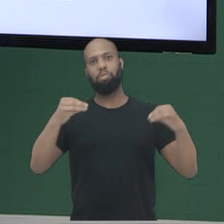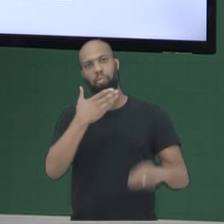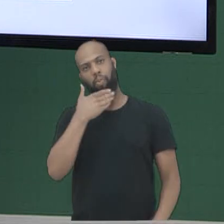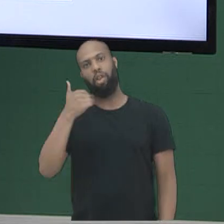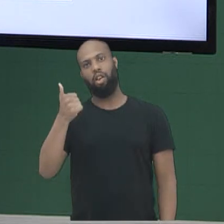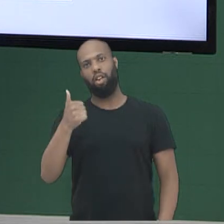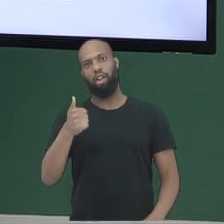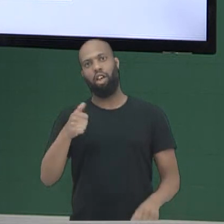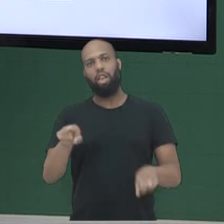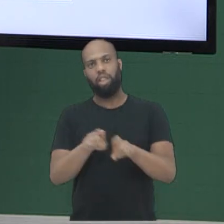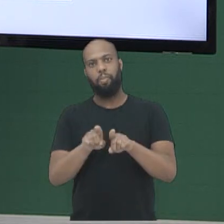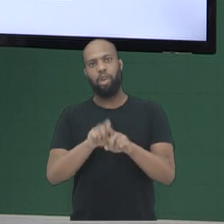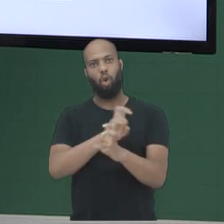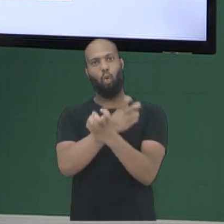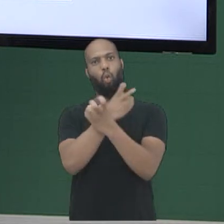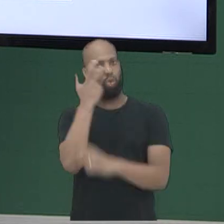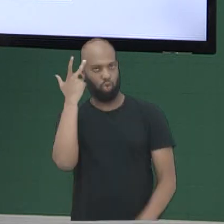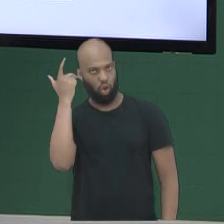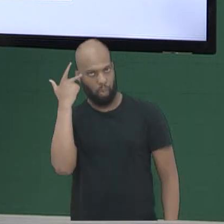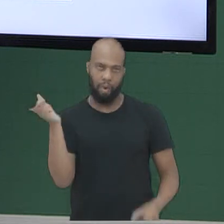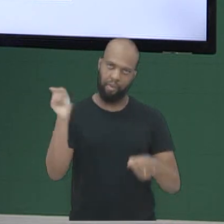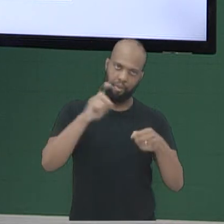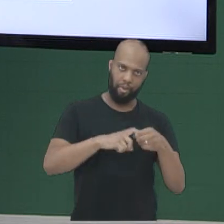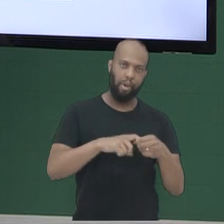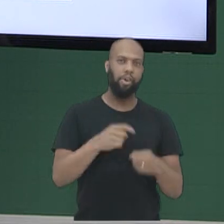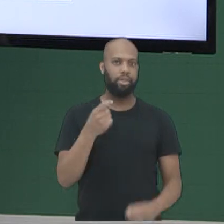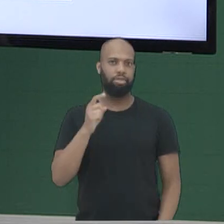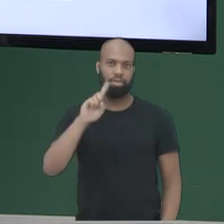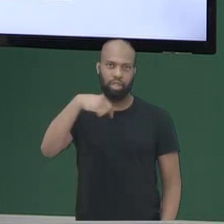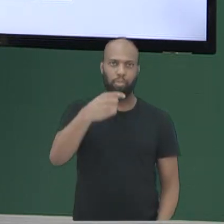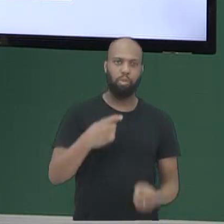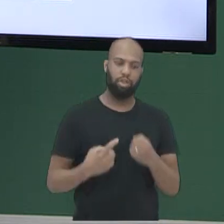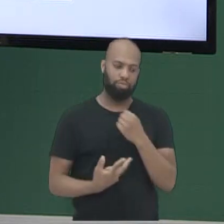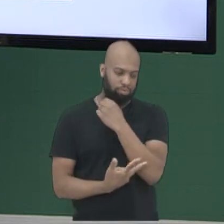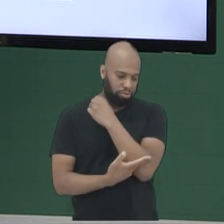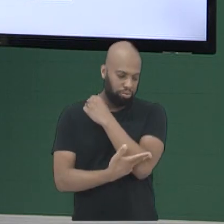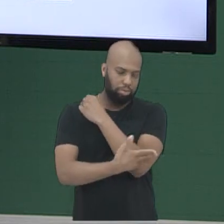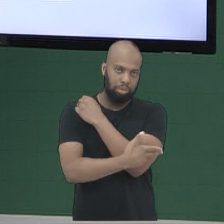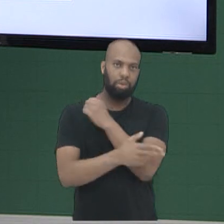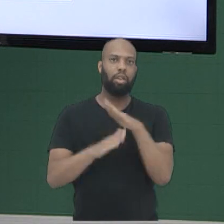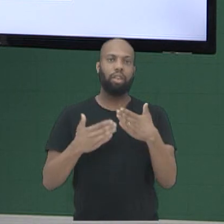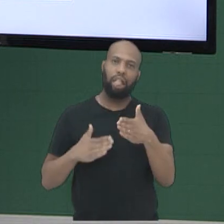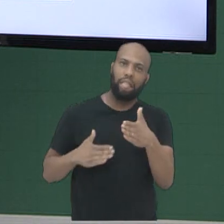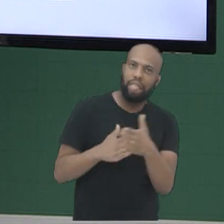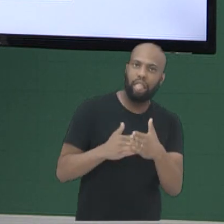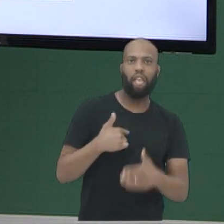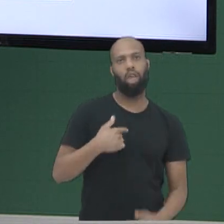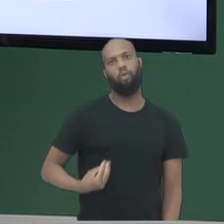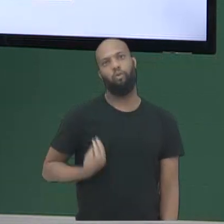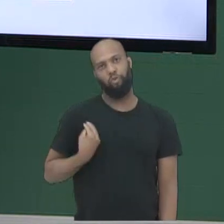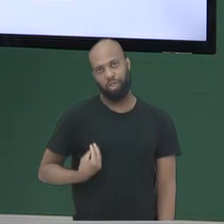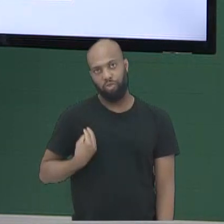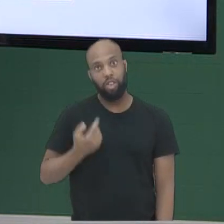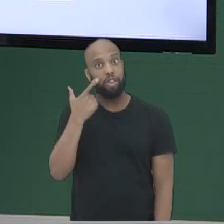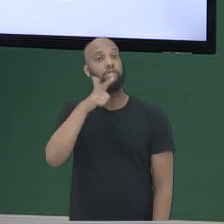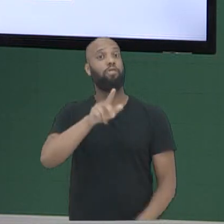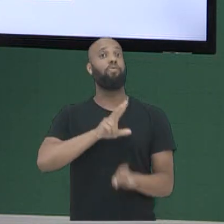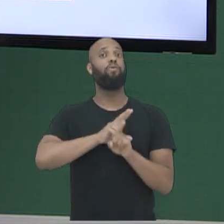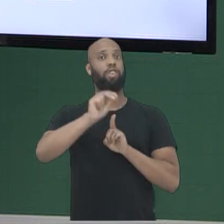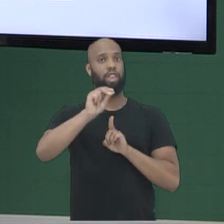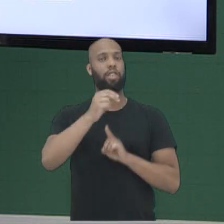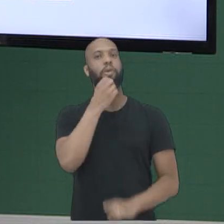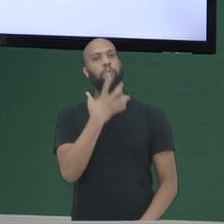Eu estava sozinha, então tive que me virar, né, para poder aprender a viver um pouquinho sem usar essa